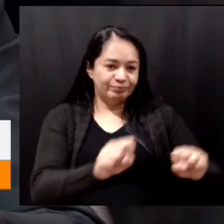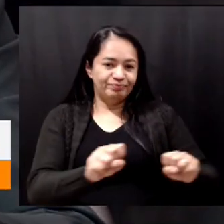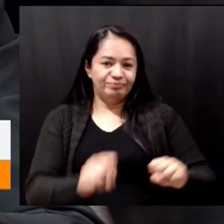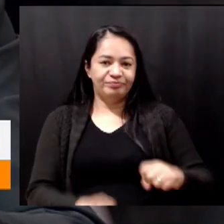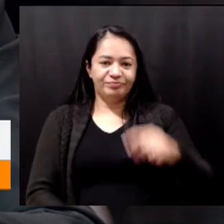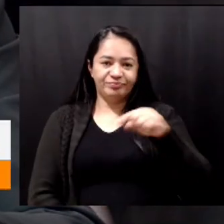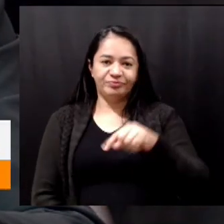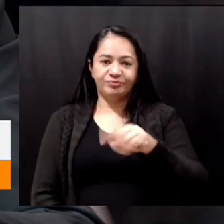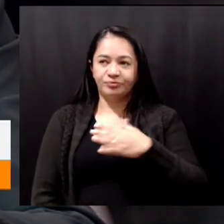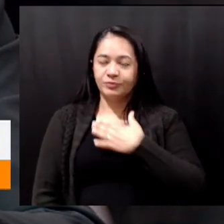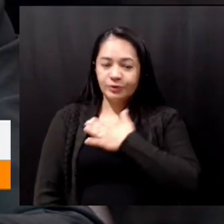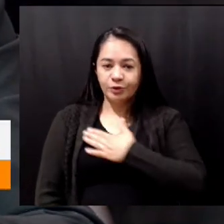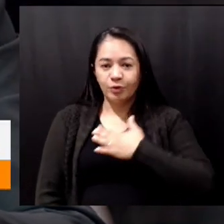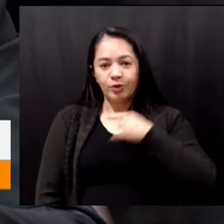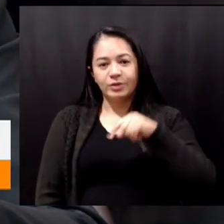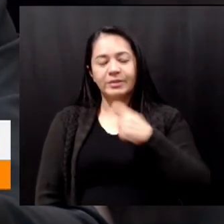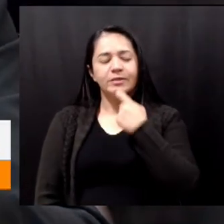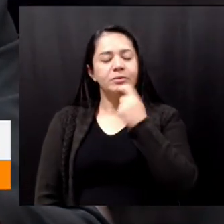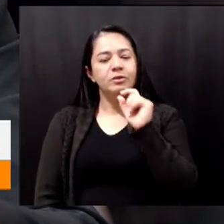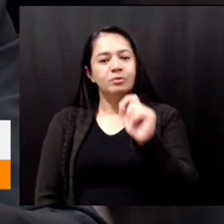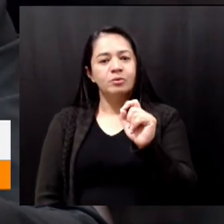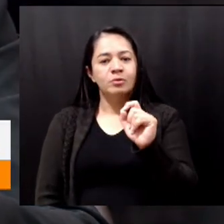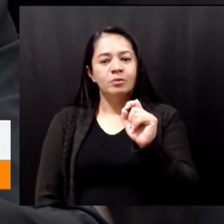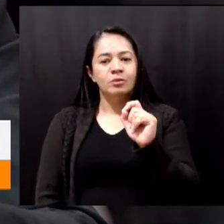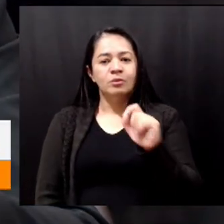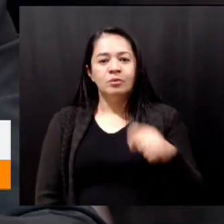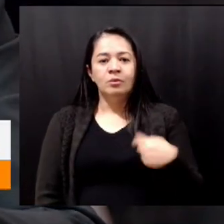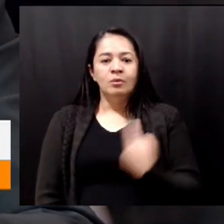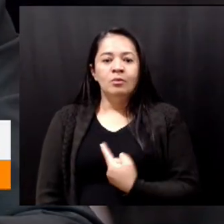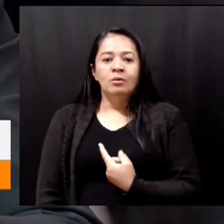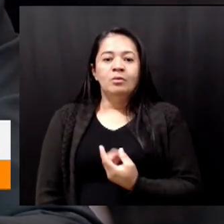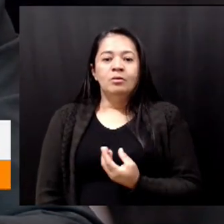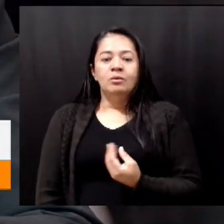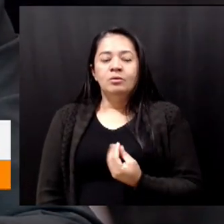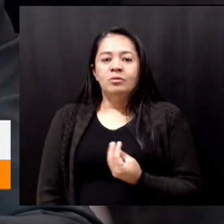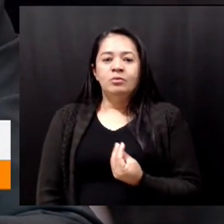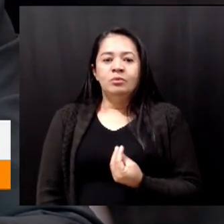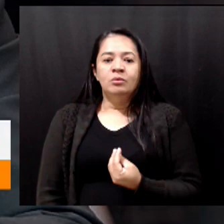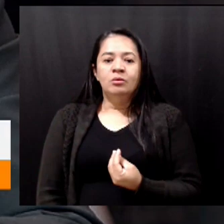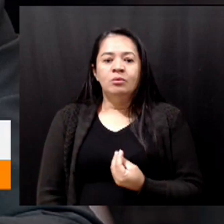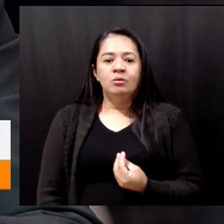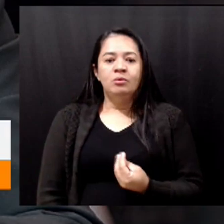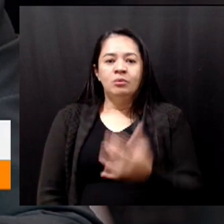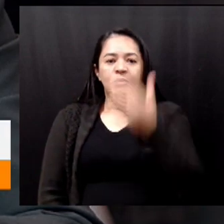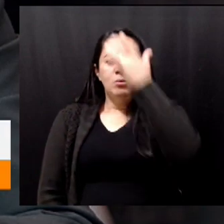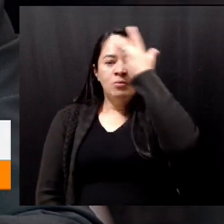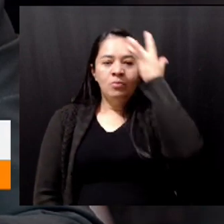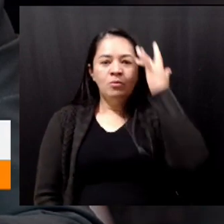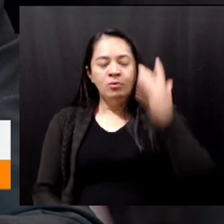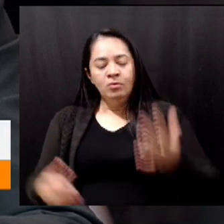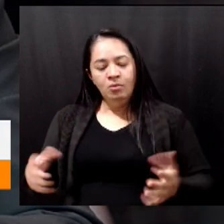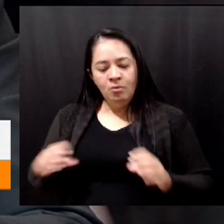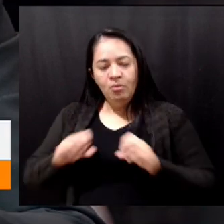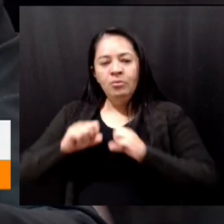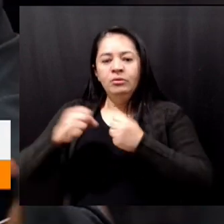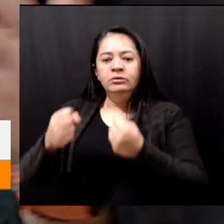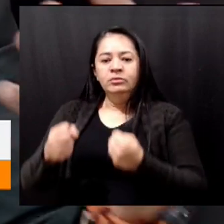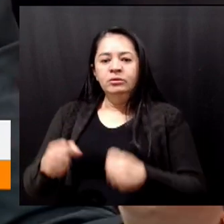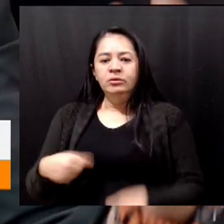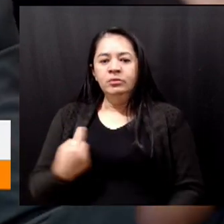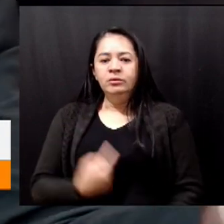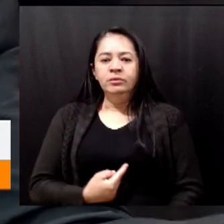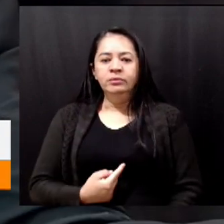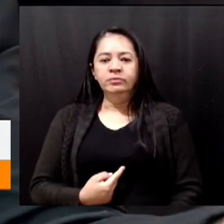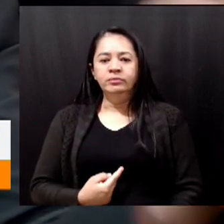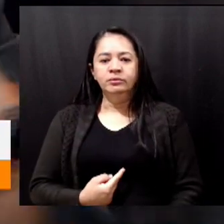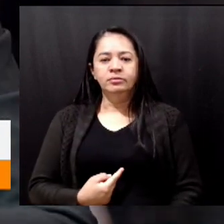de Campinas, que a gente tem pessoas muito engajadas, né? Então a gente, por